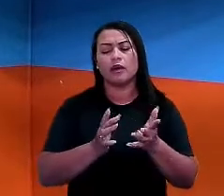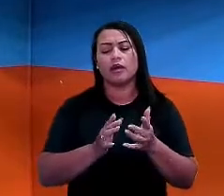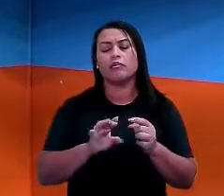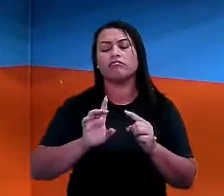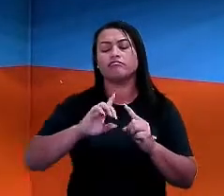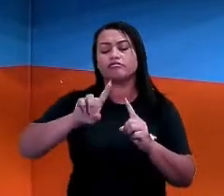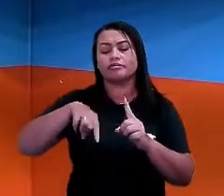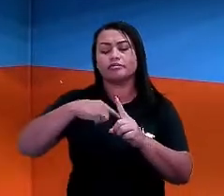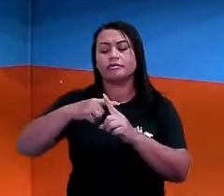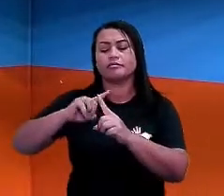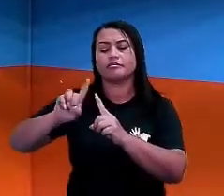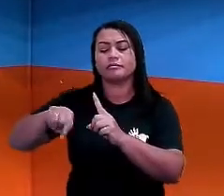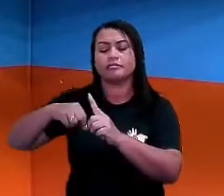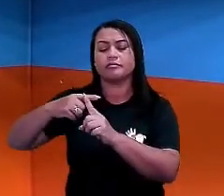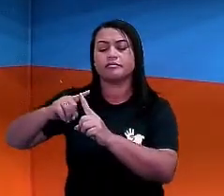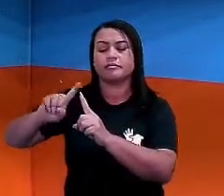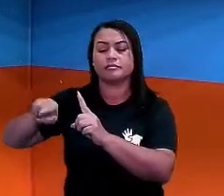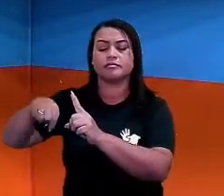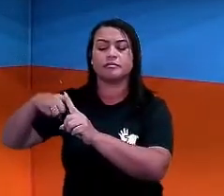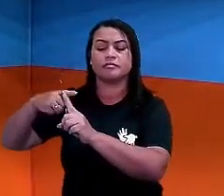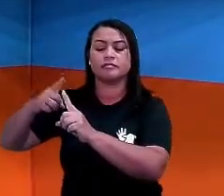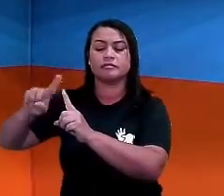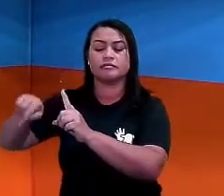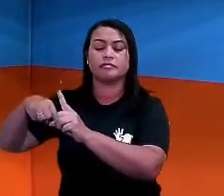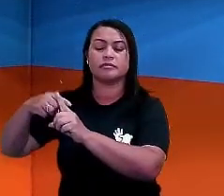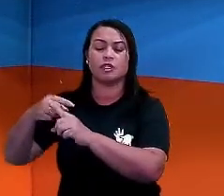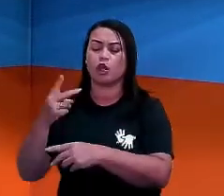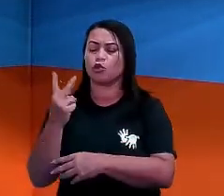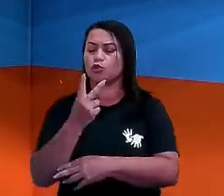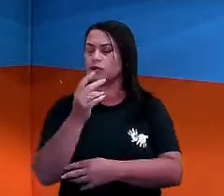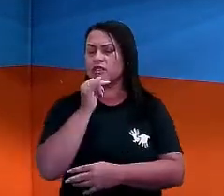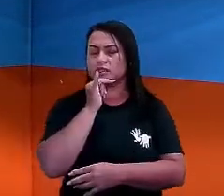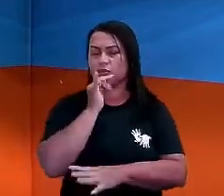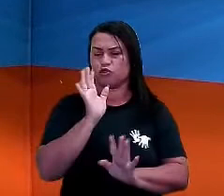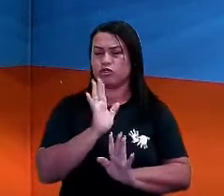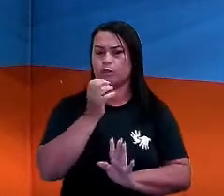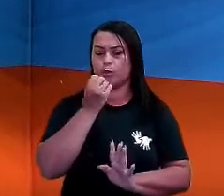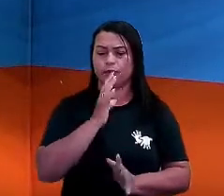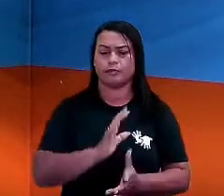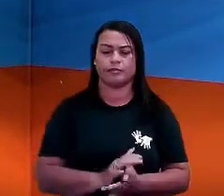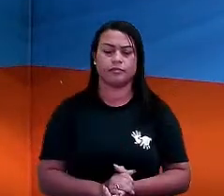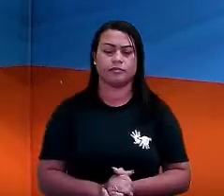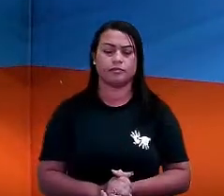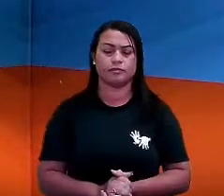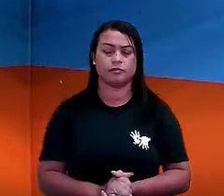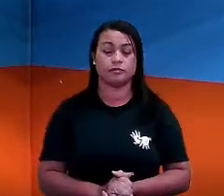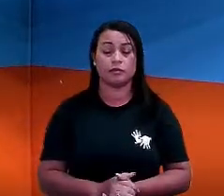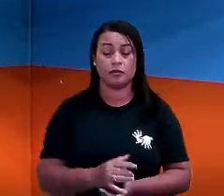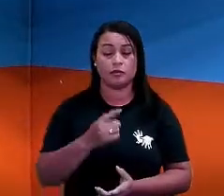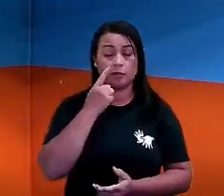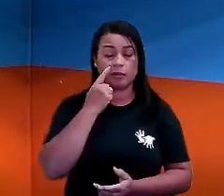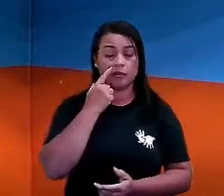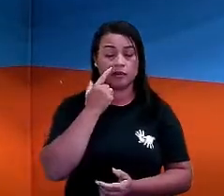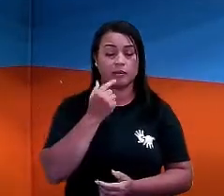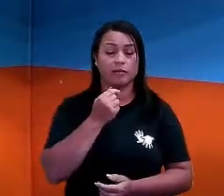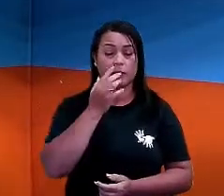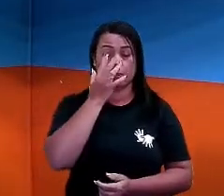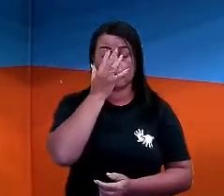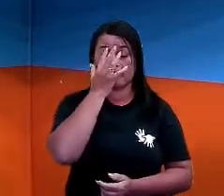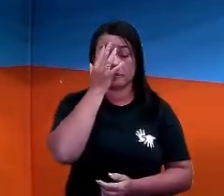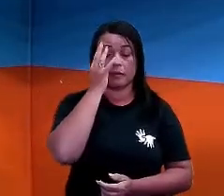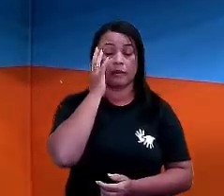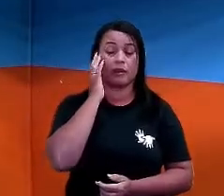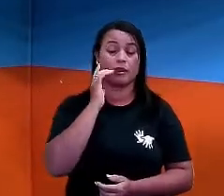multiplicando e multiplicando. Mas 2 exemplos de frações equivalentes já tá bom, né? Agora aqui, eu